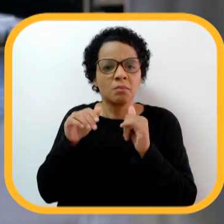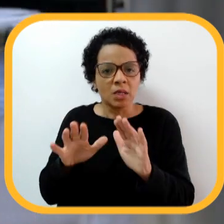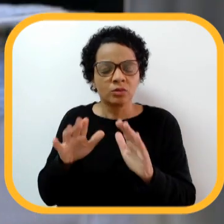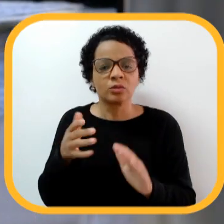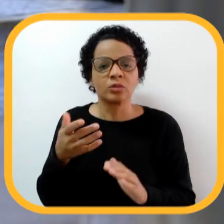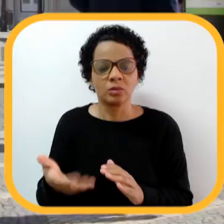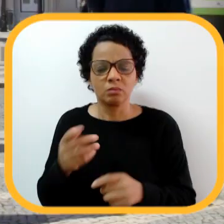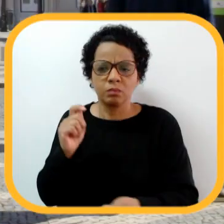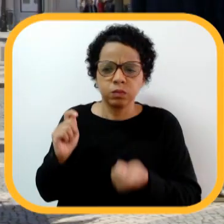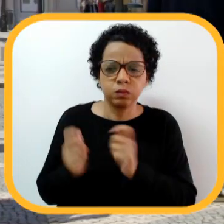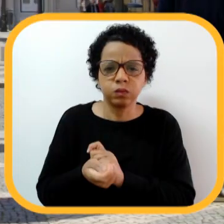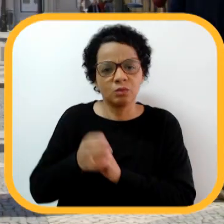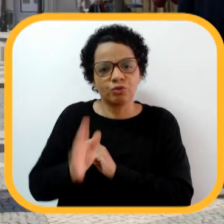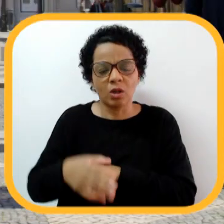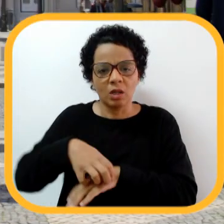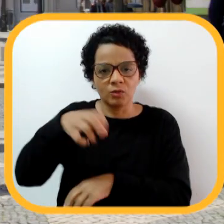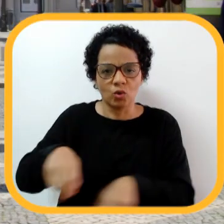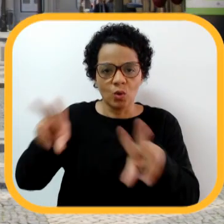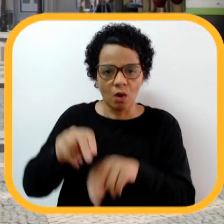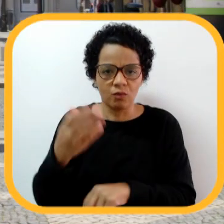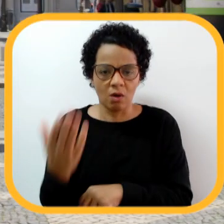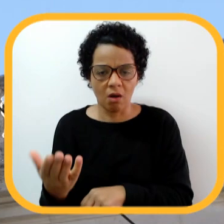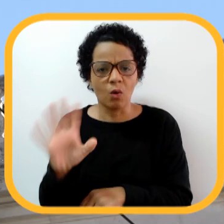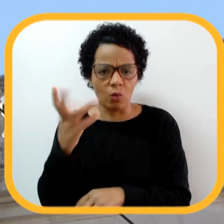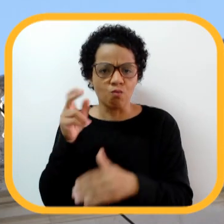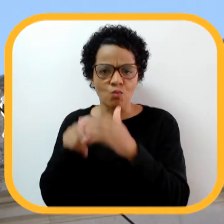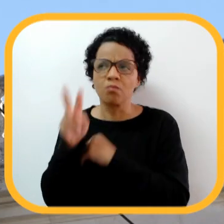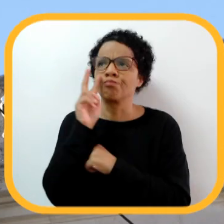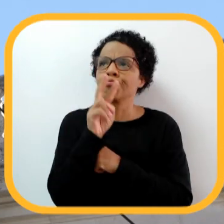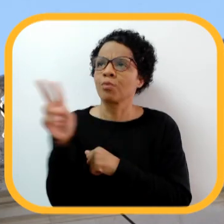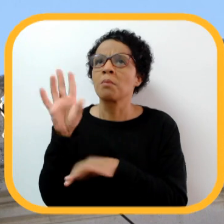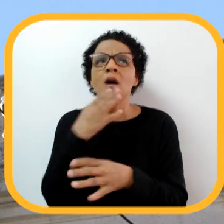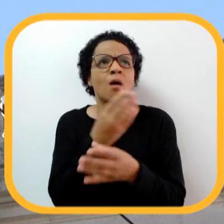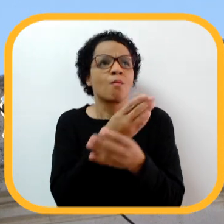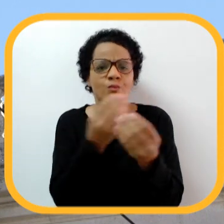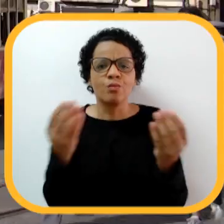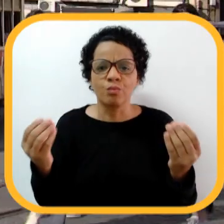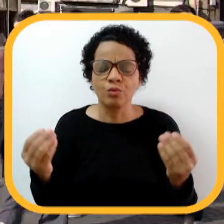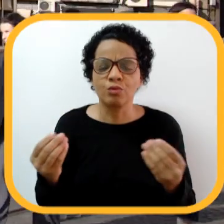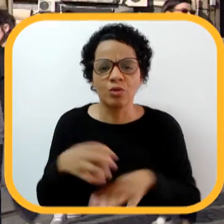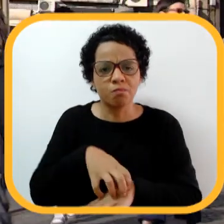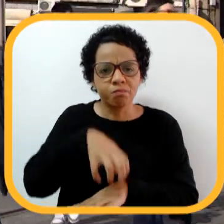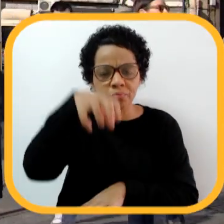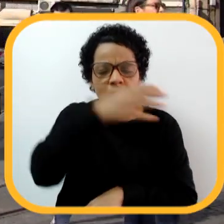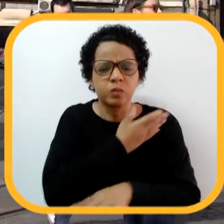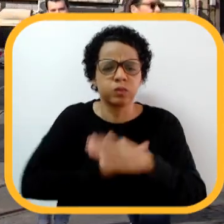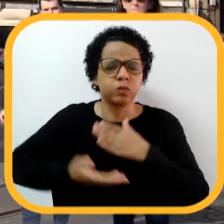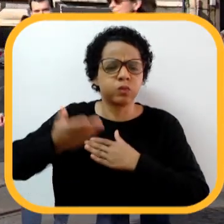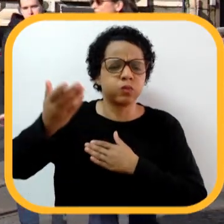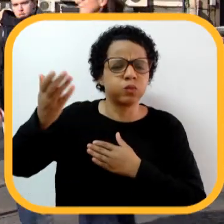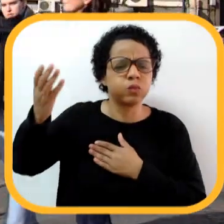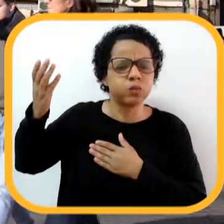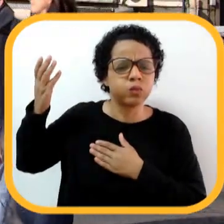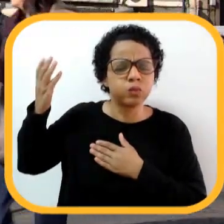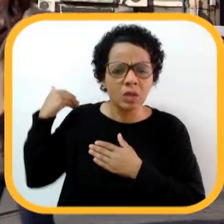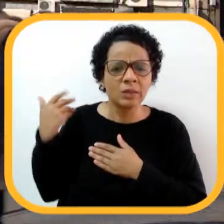mas que já teve uma grande remodelação. Há muitos edifícios novos, quem vai lá vê, mas há outros que ainda são do tempo